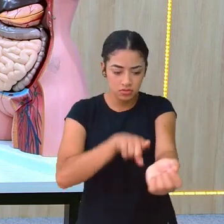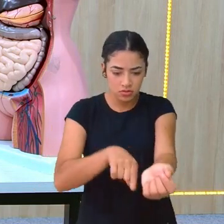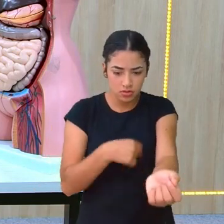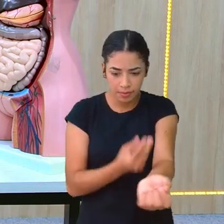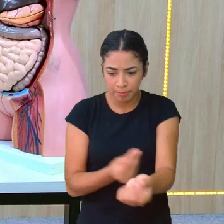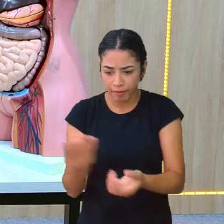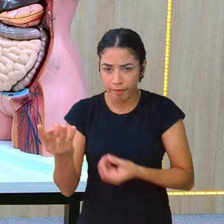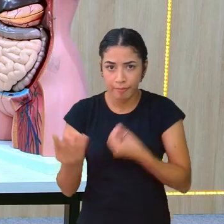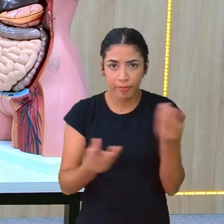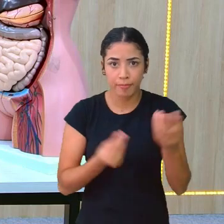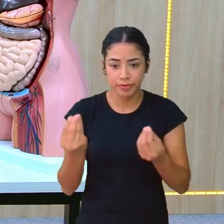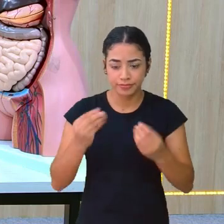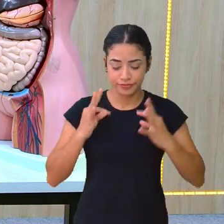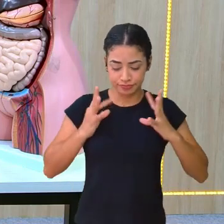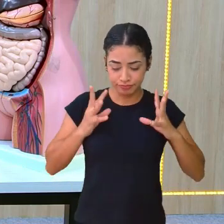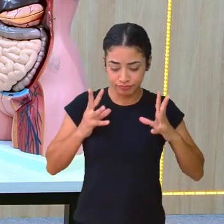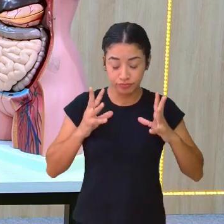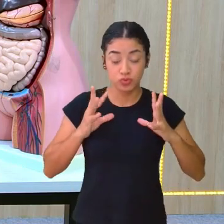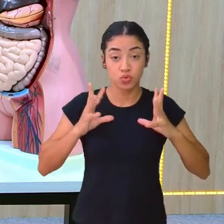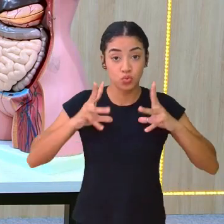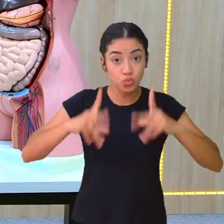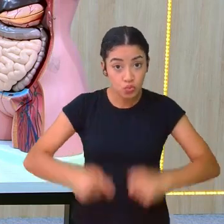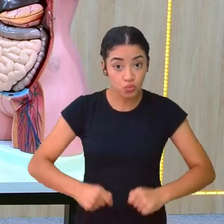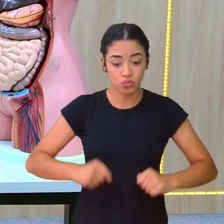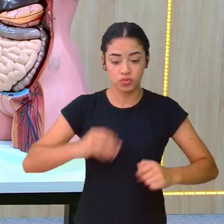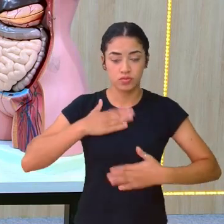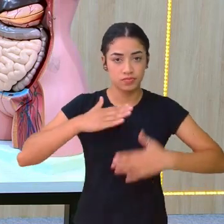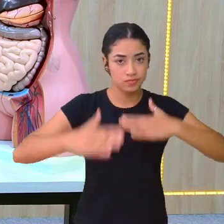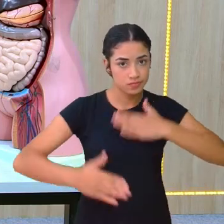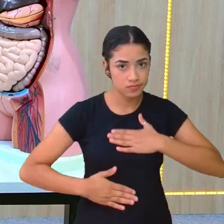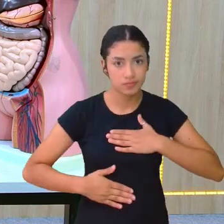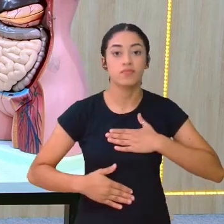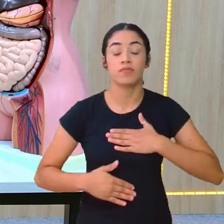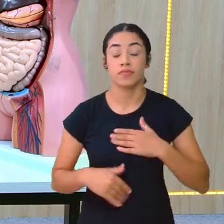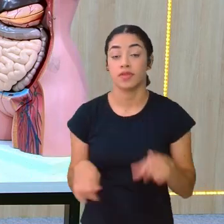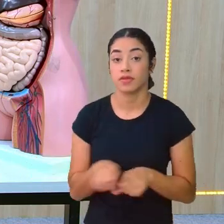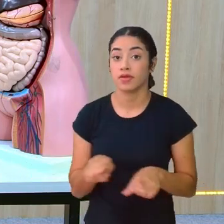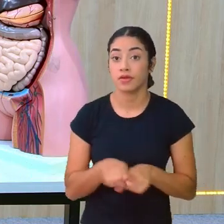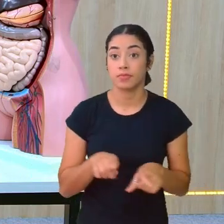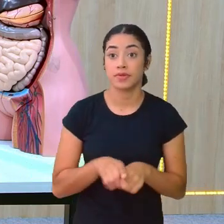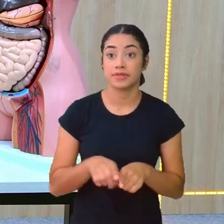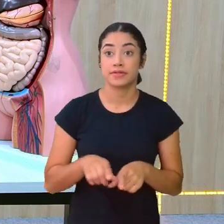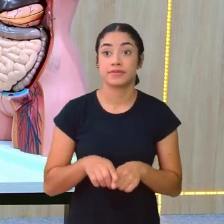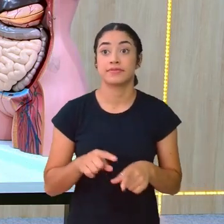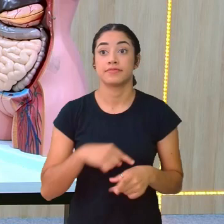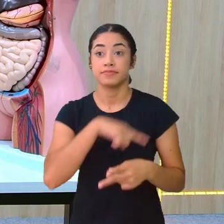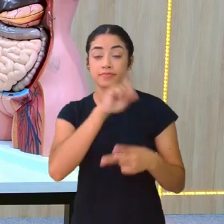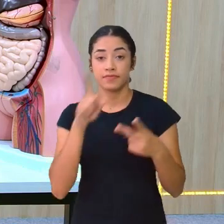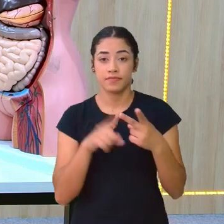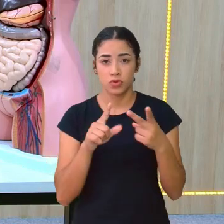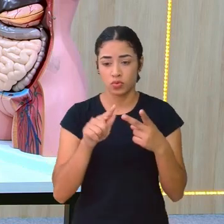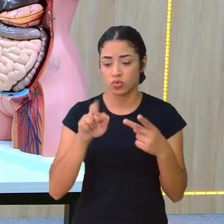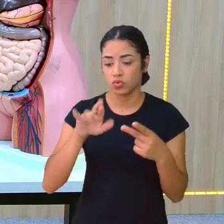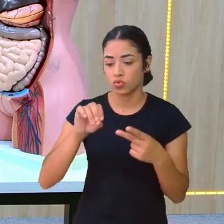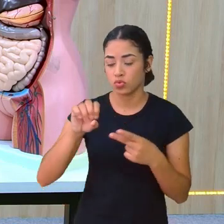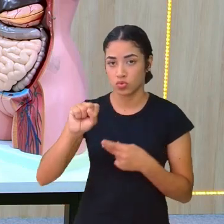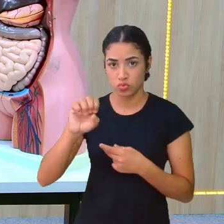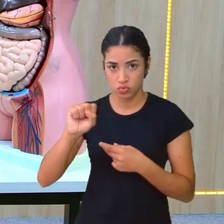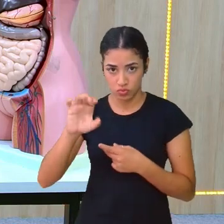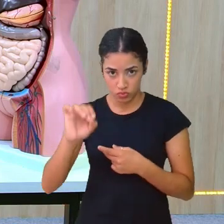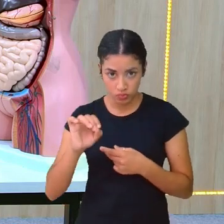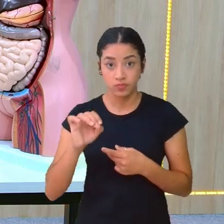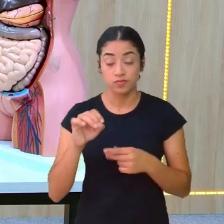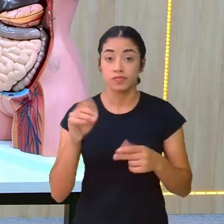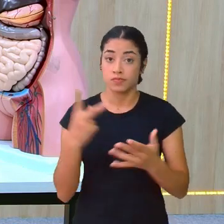distribuir para todo o nosso corpo. Mas também no intestino grosso acontece. É o finalzinho da absorção. E no